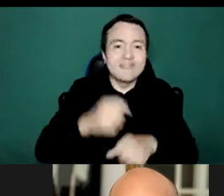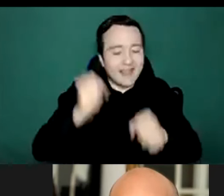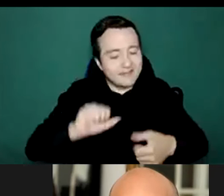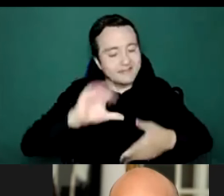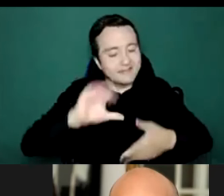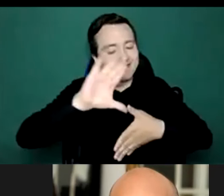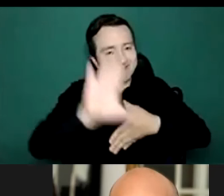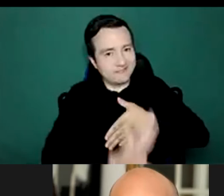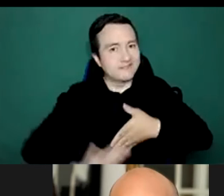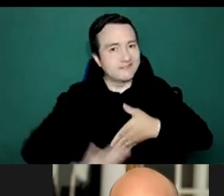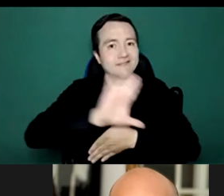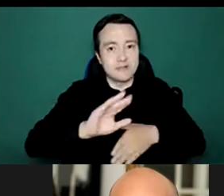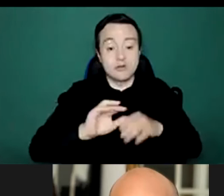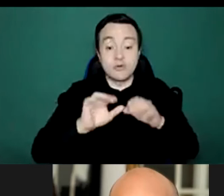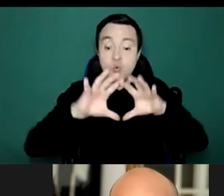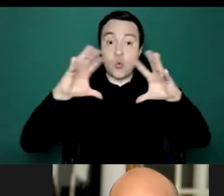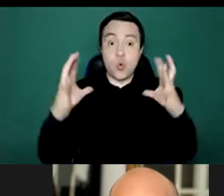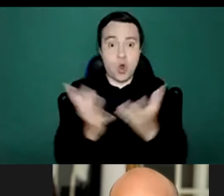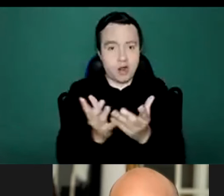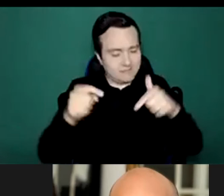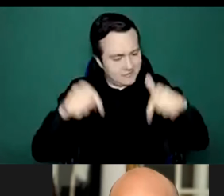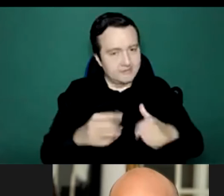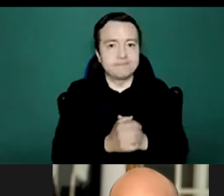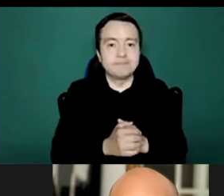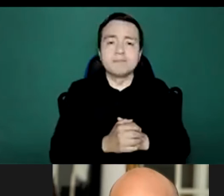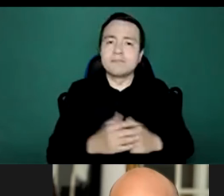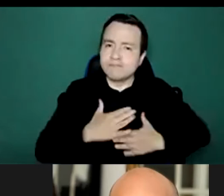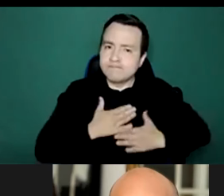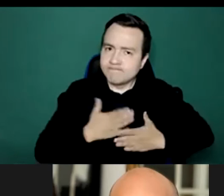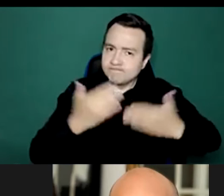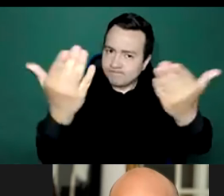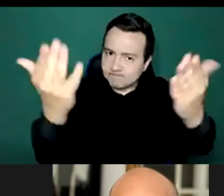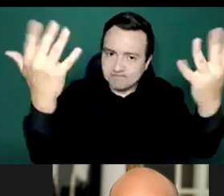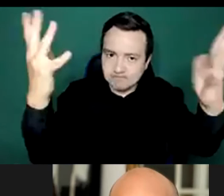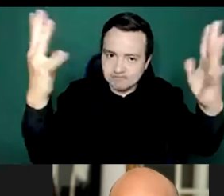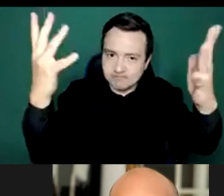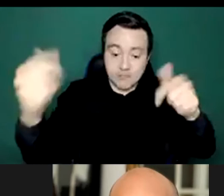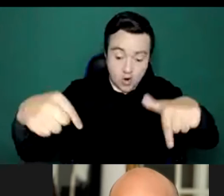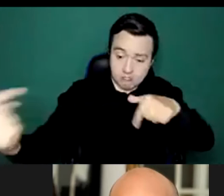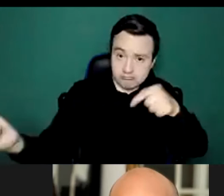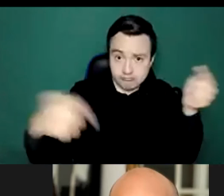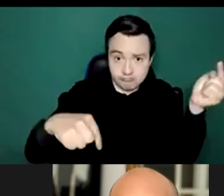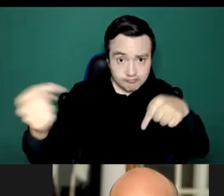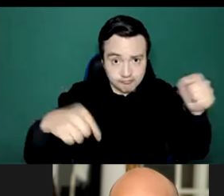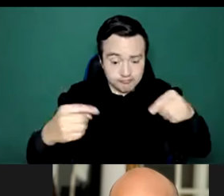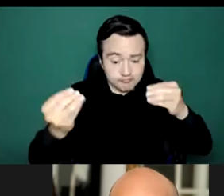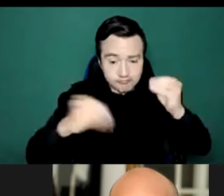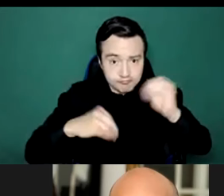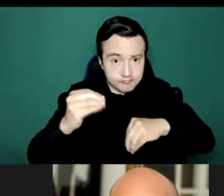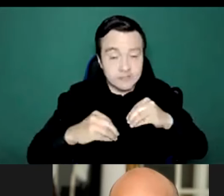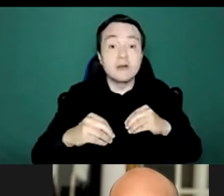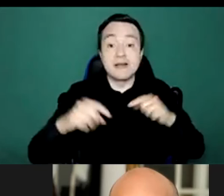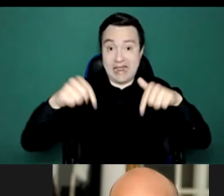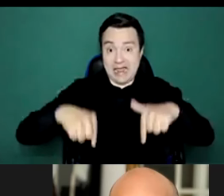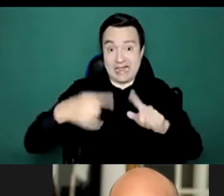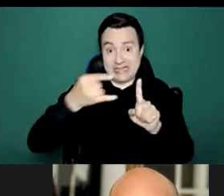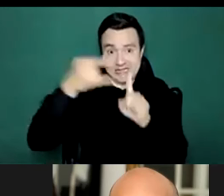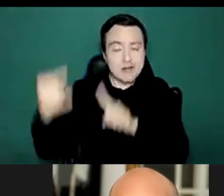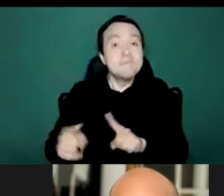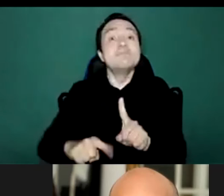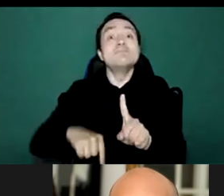felicito a todos que participaram do desenvolvimento, não somente desse webinar, mas desse esforço